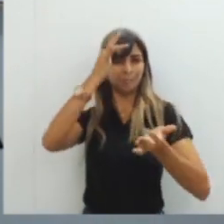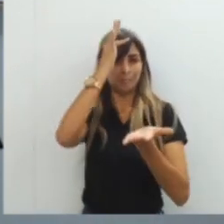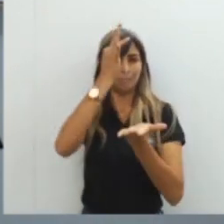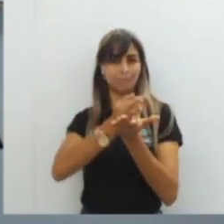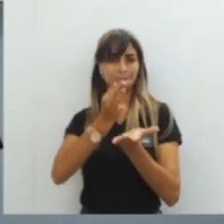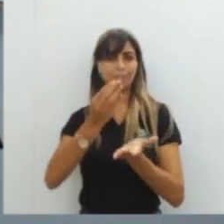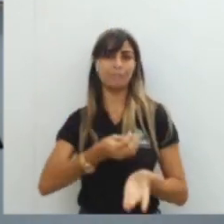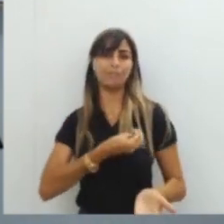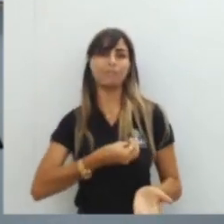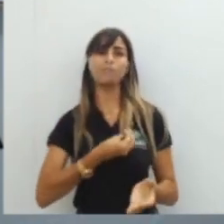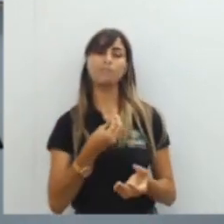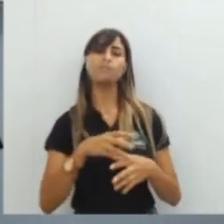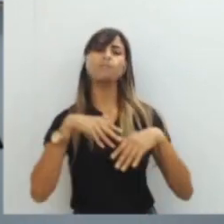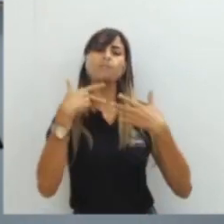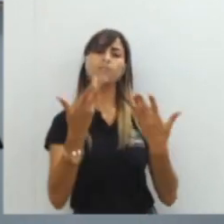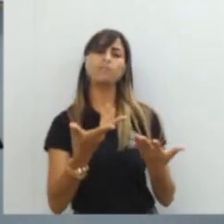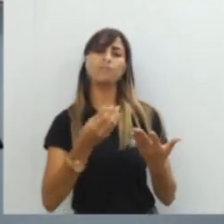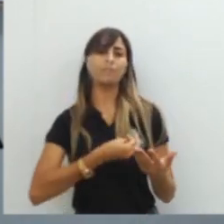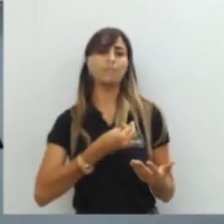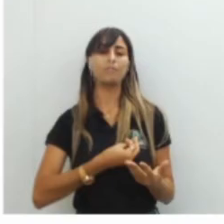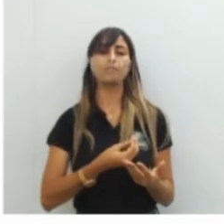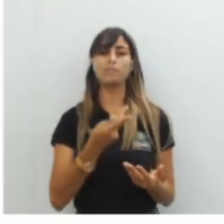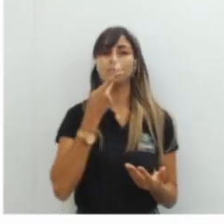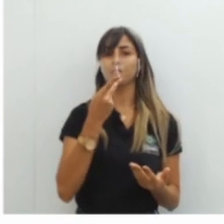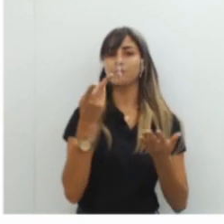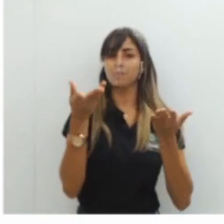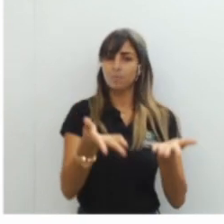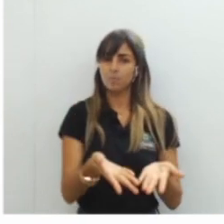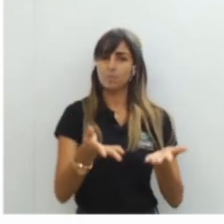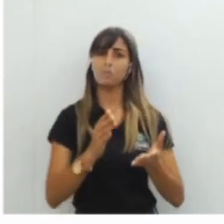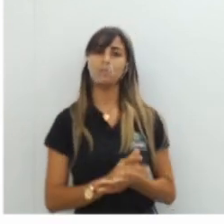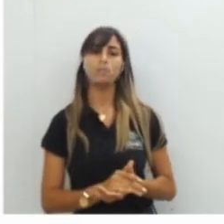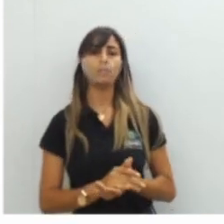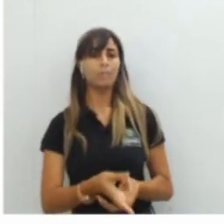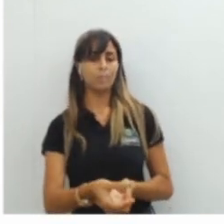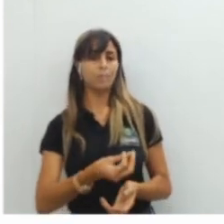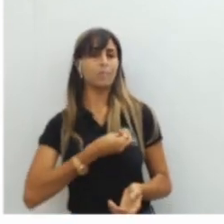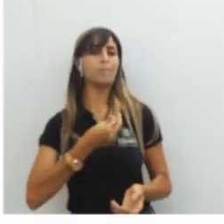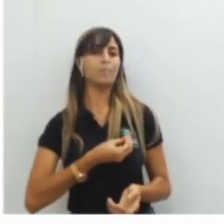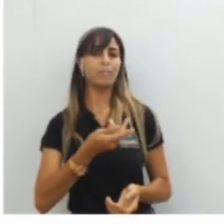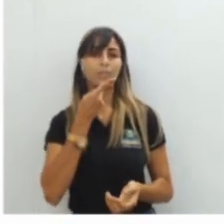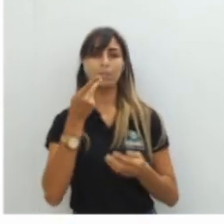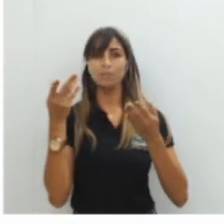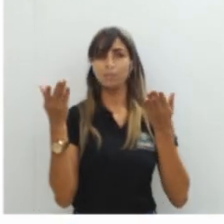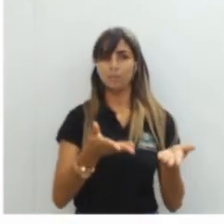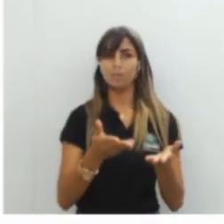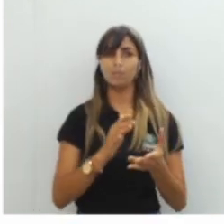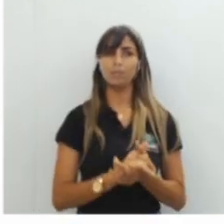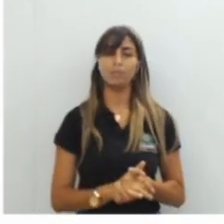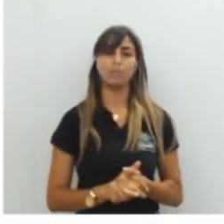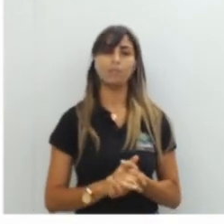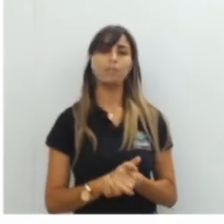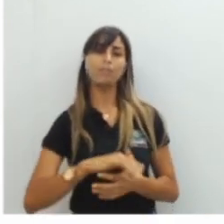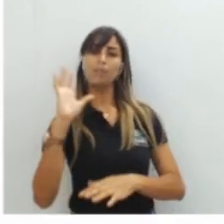vida. E de que vida a gente está falando? A vida que a gente está falando hoje é da vida